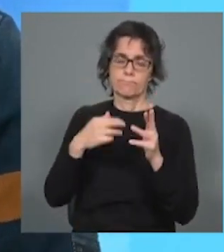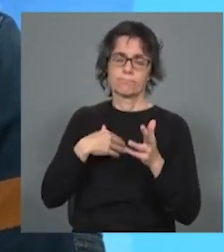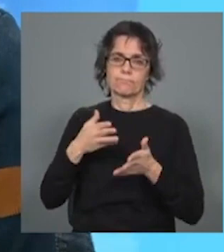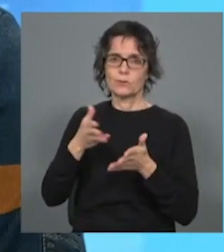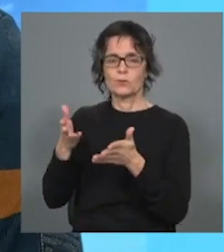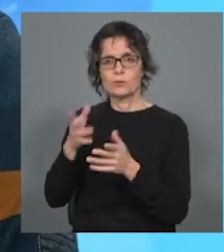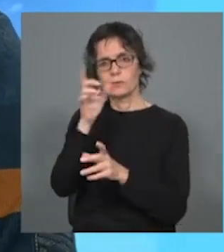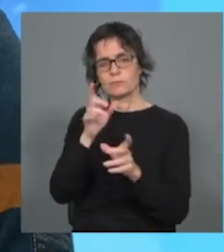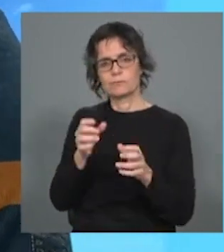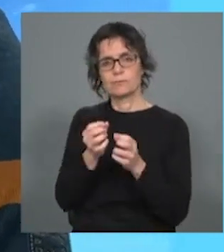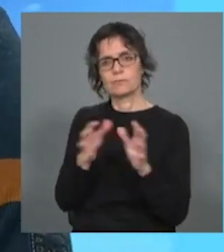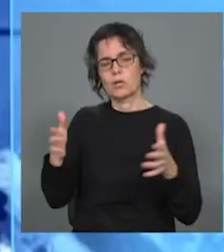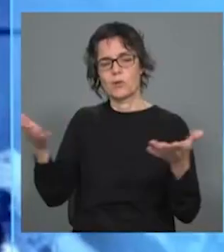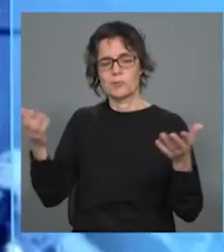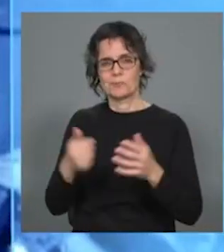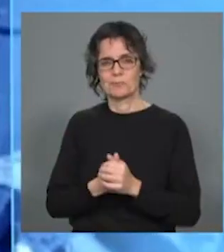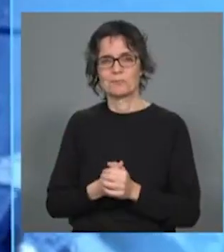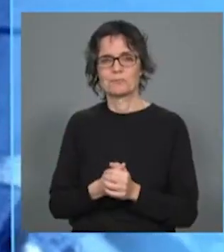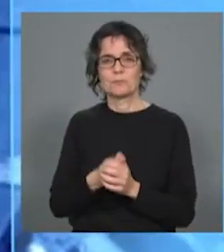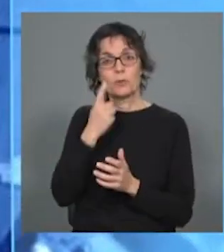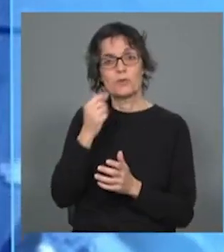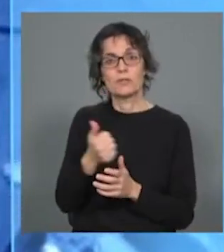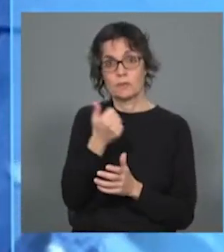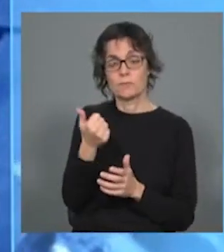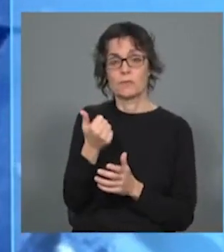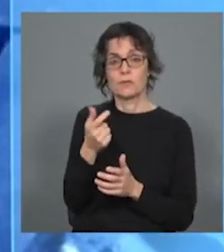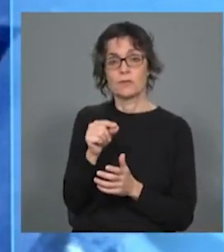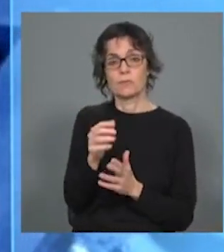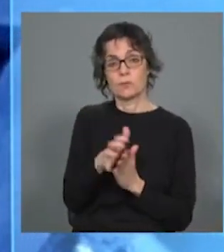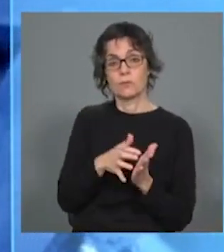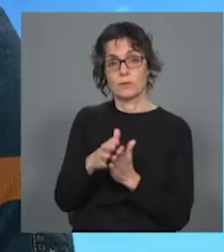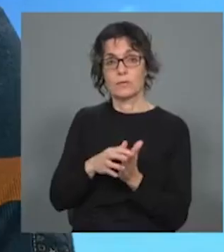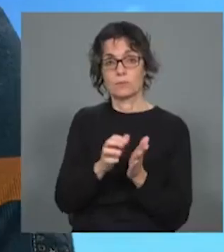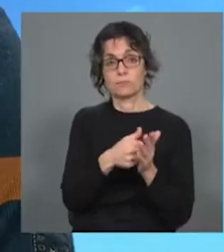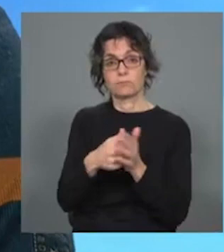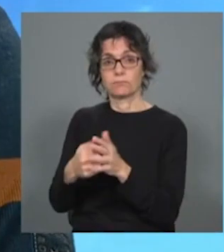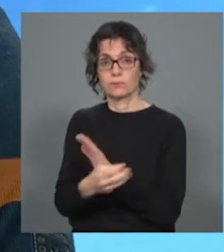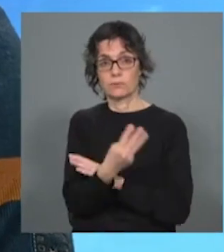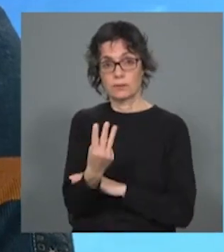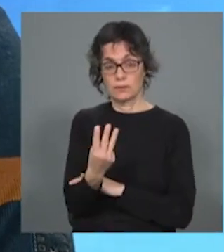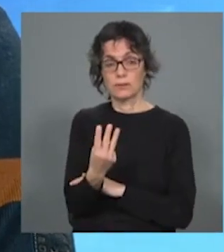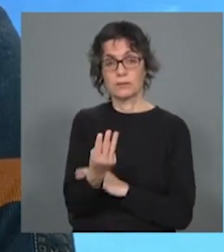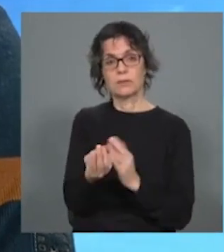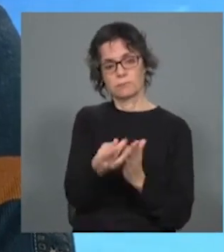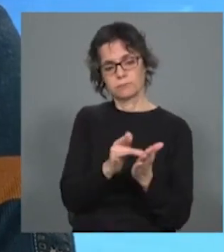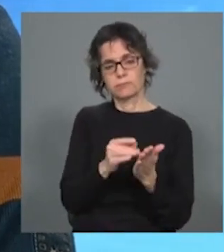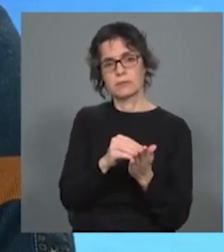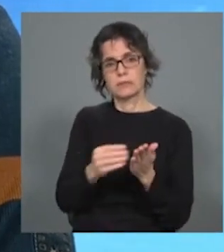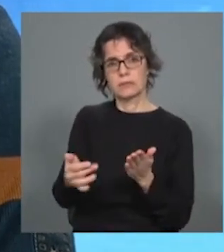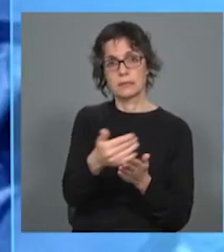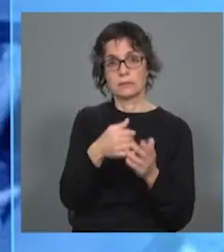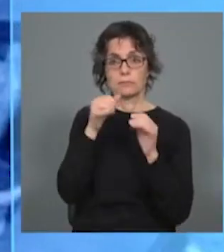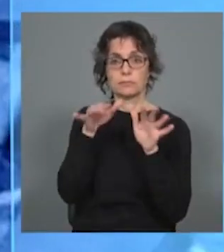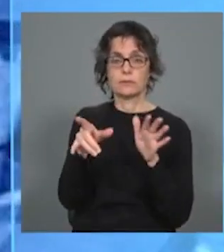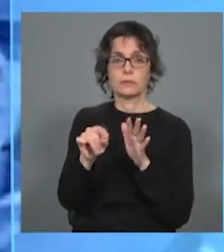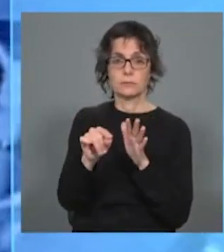ainda mais amplo nesse sentido. E a conhecer, de facto, os textos dos 3 evangelistas que se vão divulgando e que se